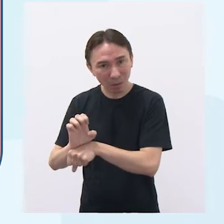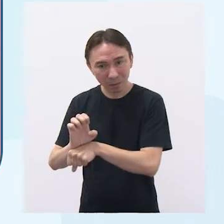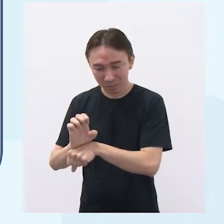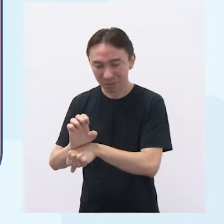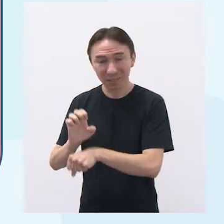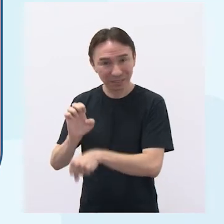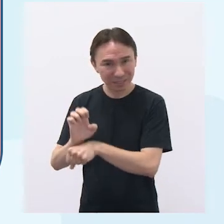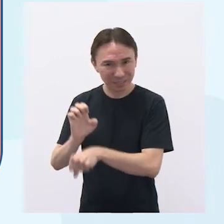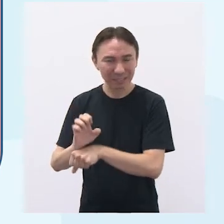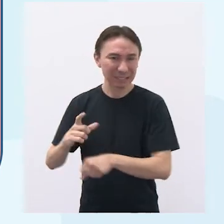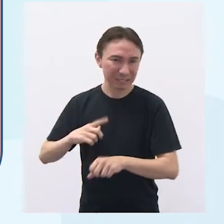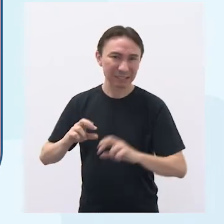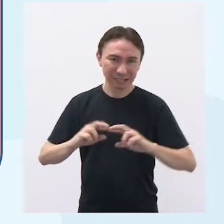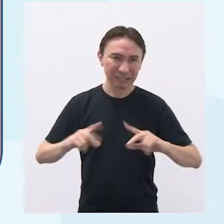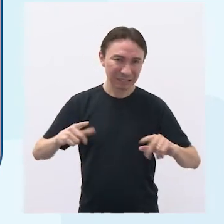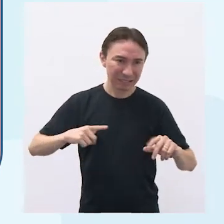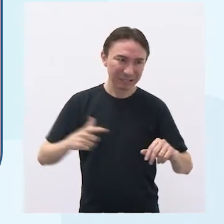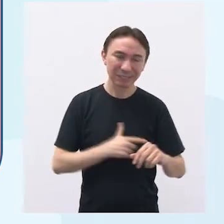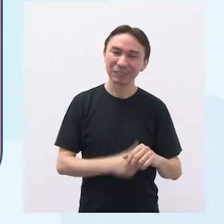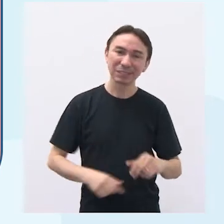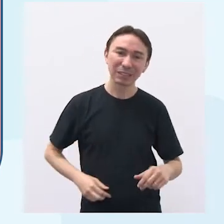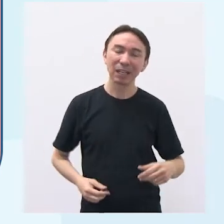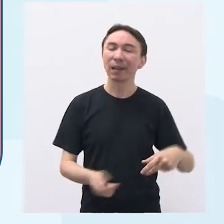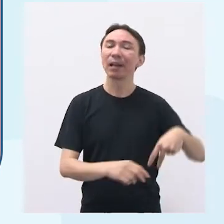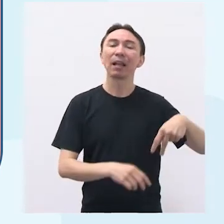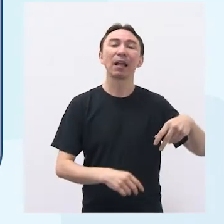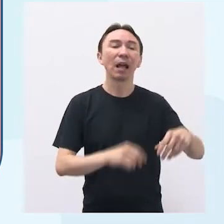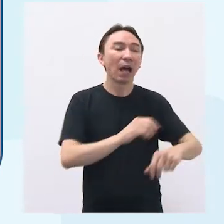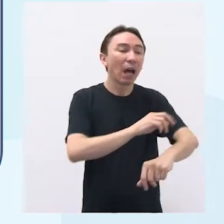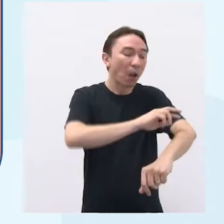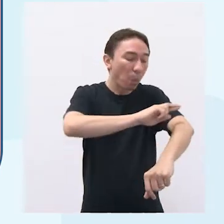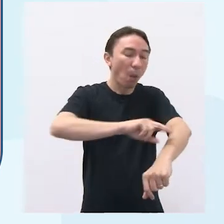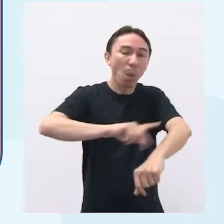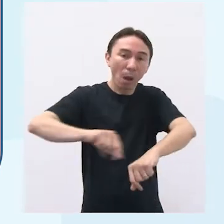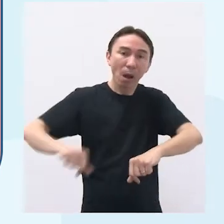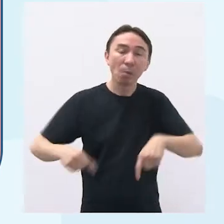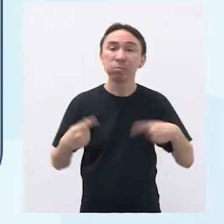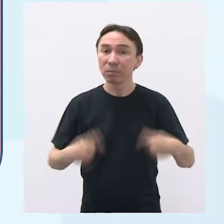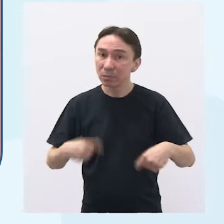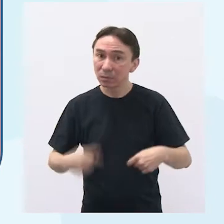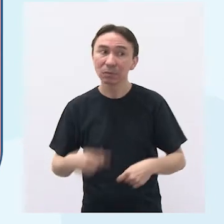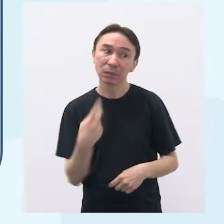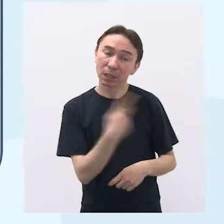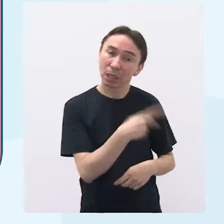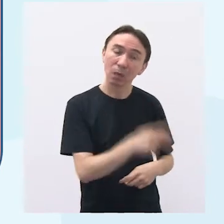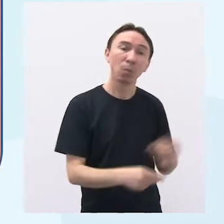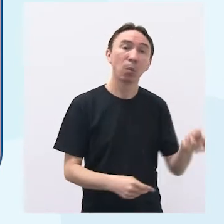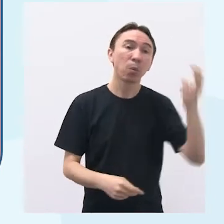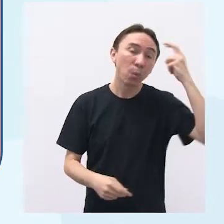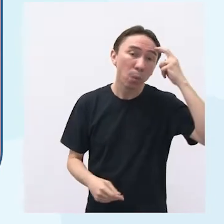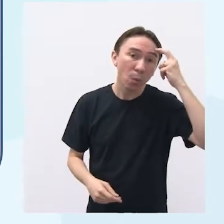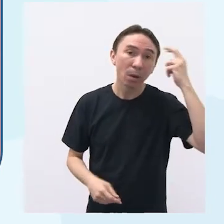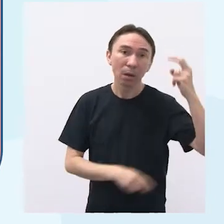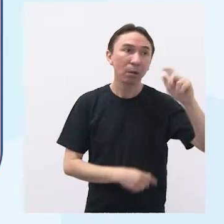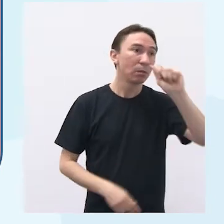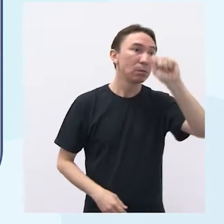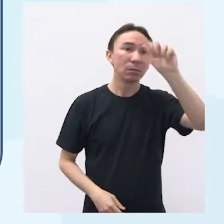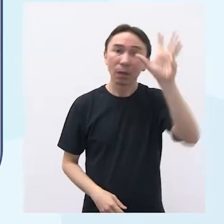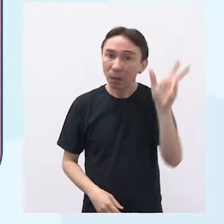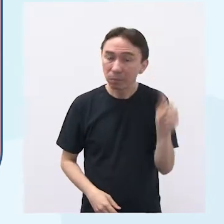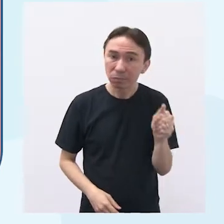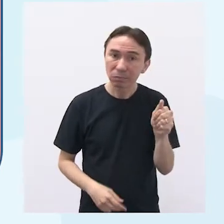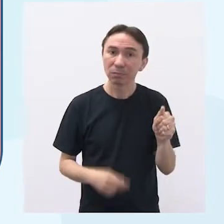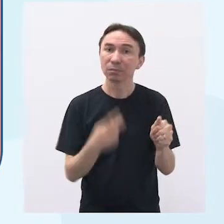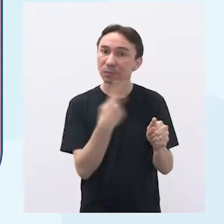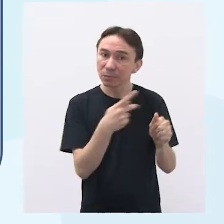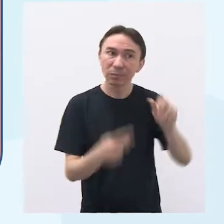A cultura, a gente tem que sempre privilegiar a cultura afro-brasileira e africana, com